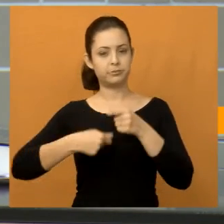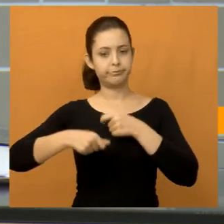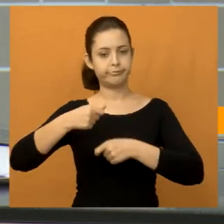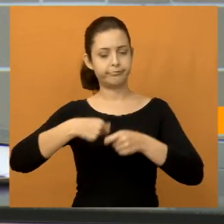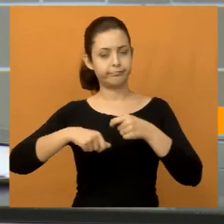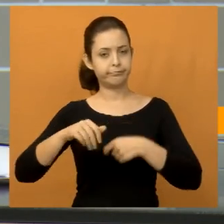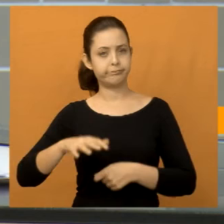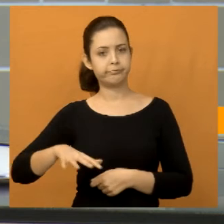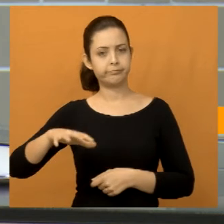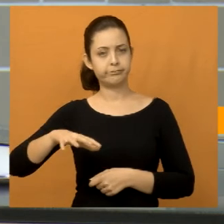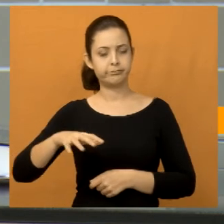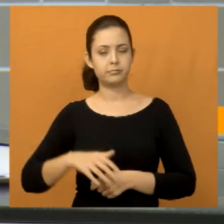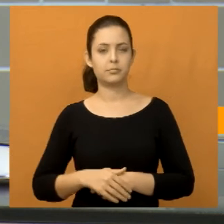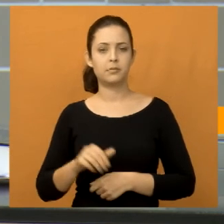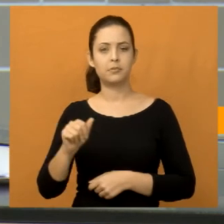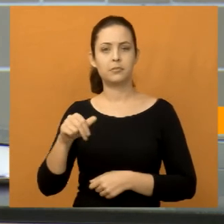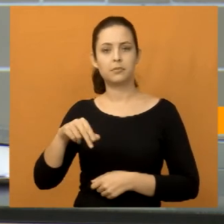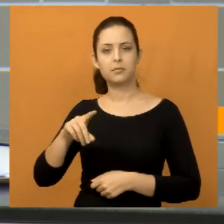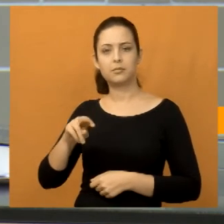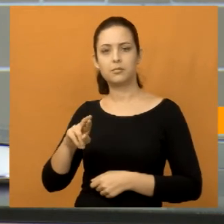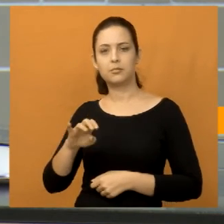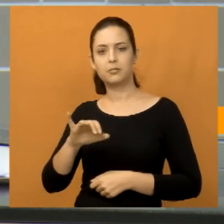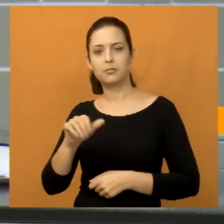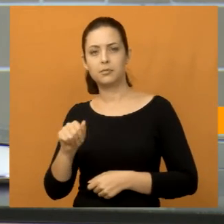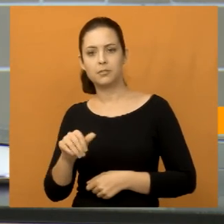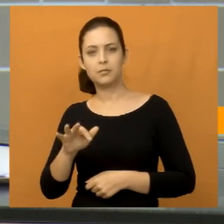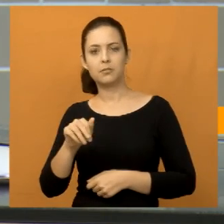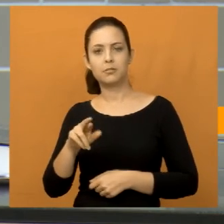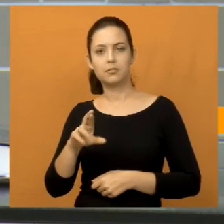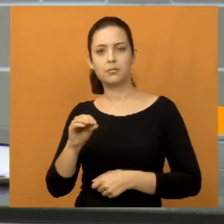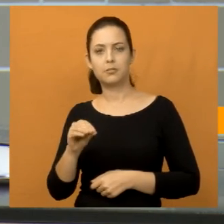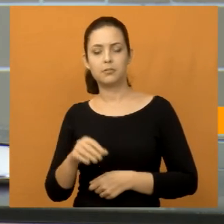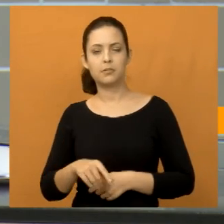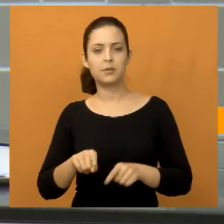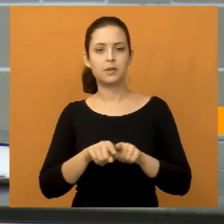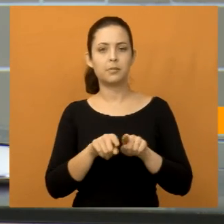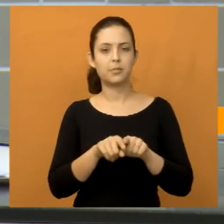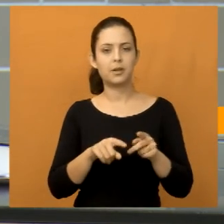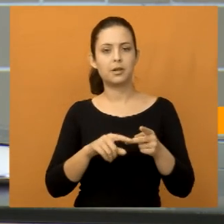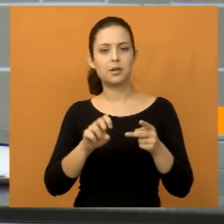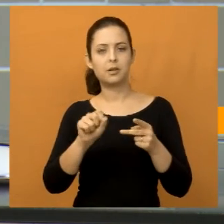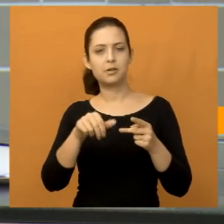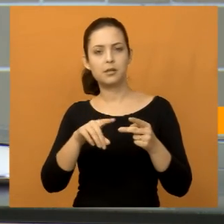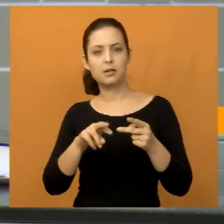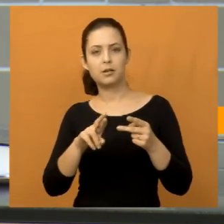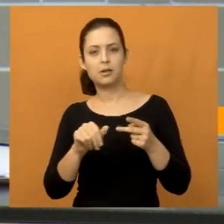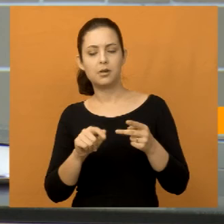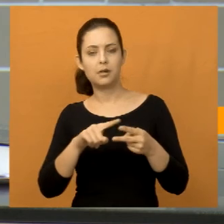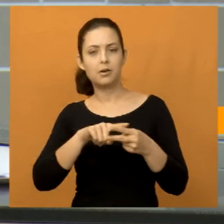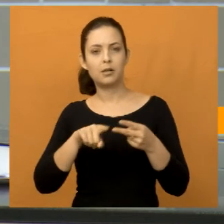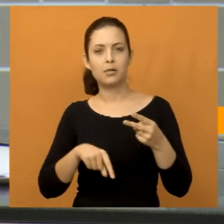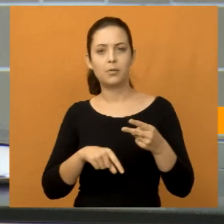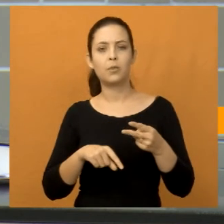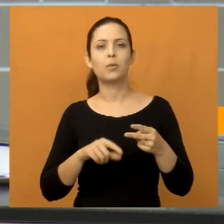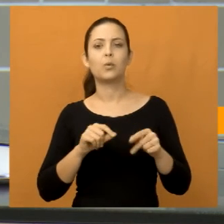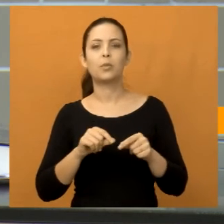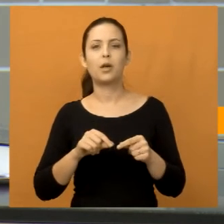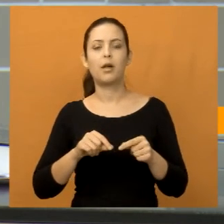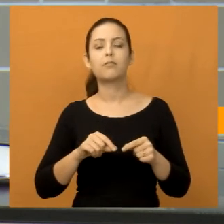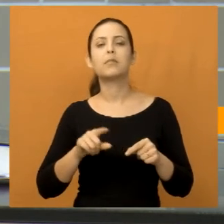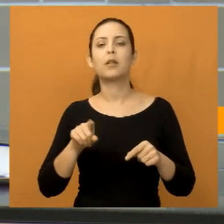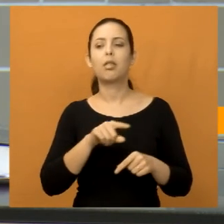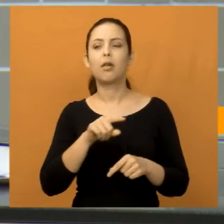Administrativa: Andréia Miguel Rocha Faro, Sandra Maria da Silva, por violação